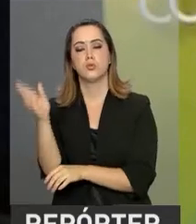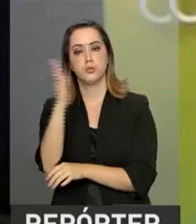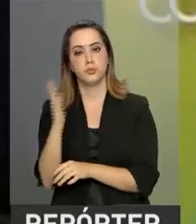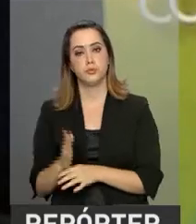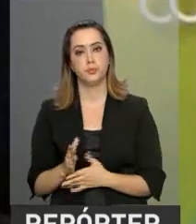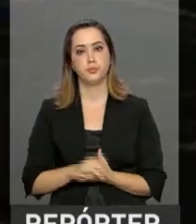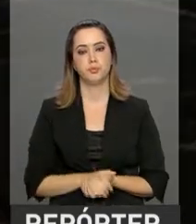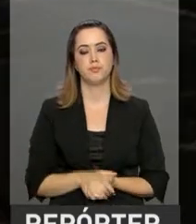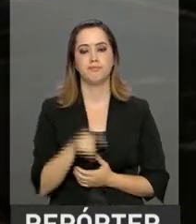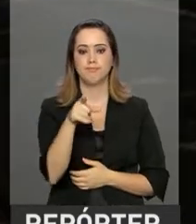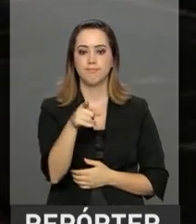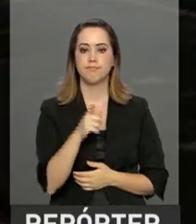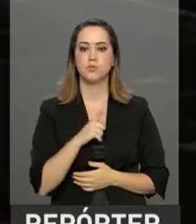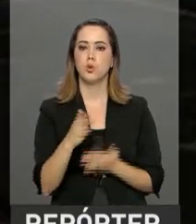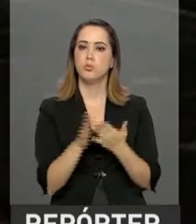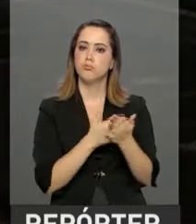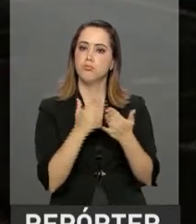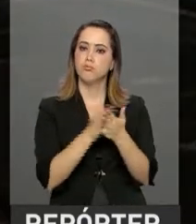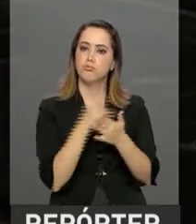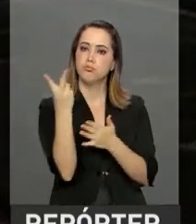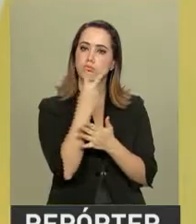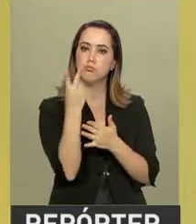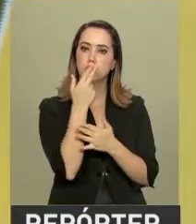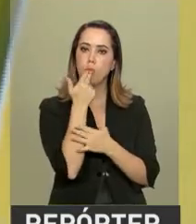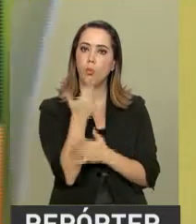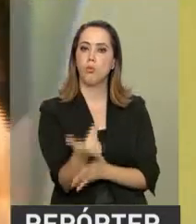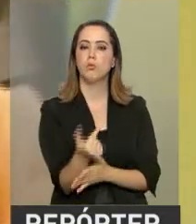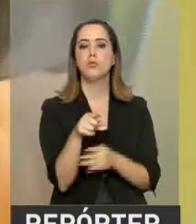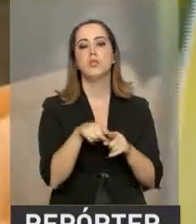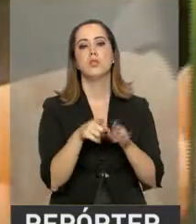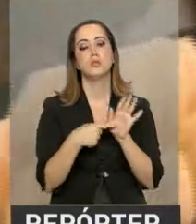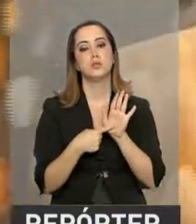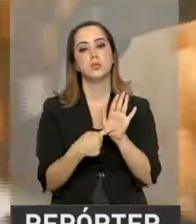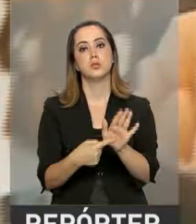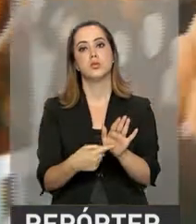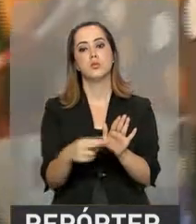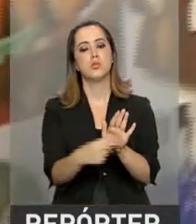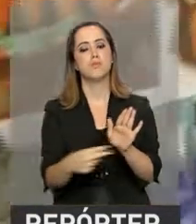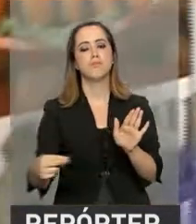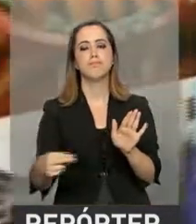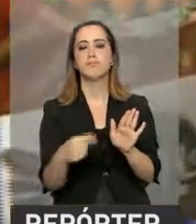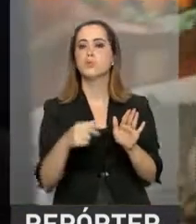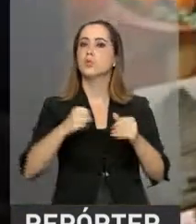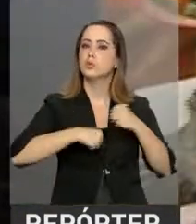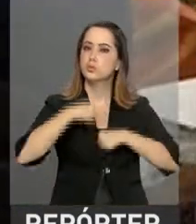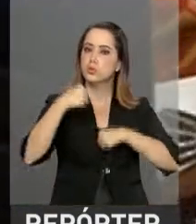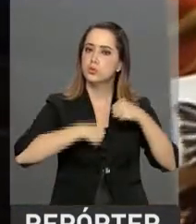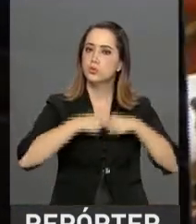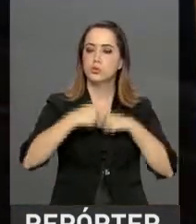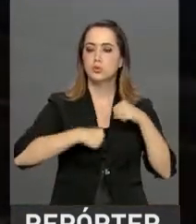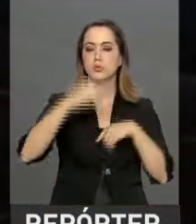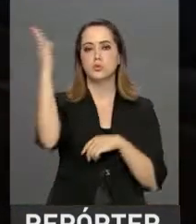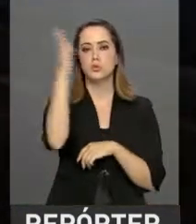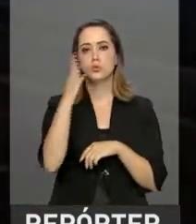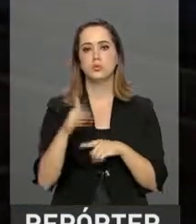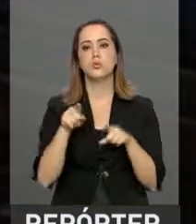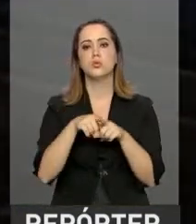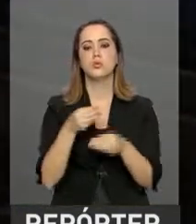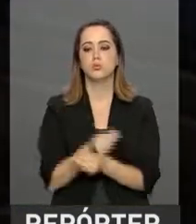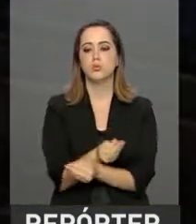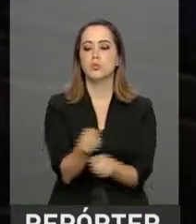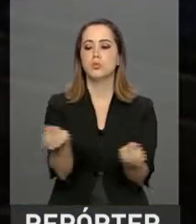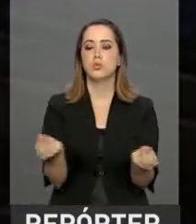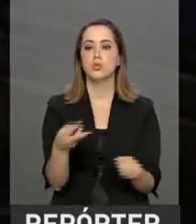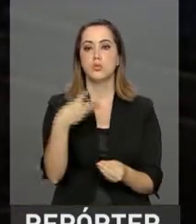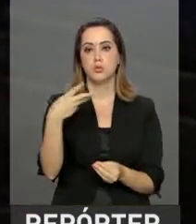Um catálogo digital em duas línguas para mostrar os produtos de empresas brasileiras ao mercado exterior. Ele vai ser distribuído